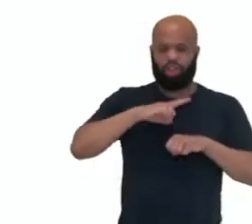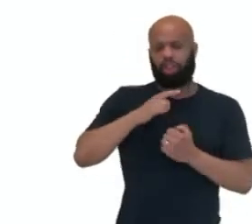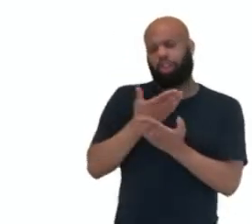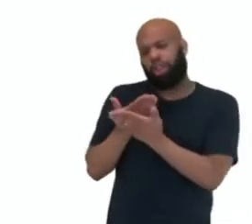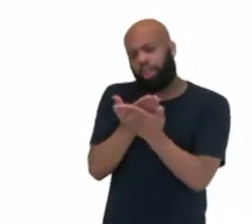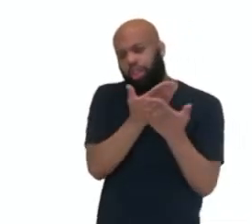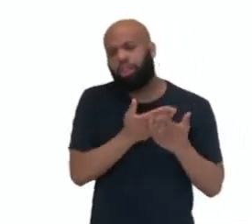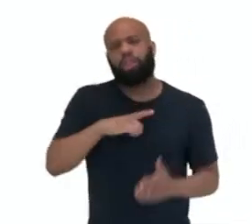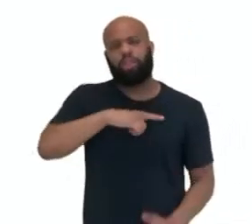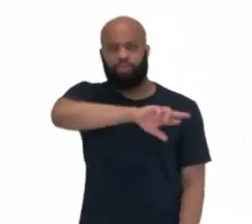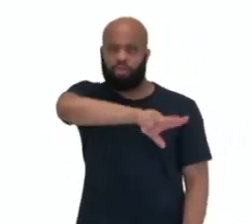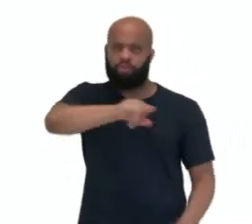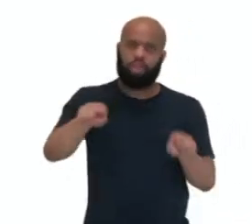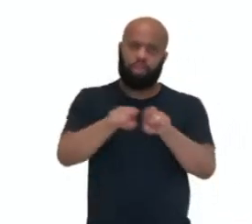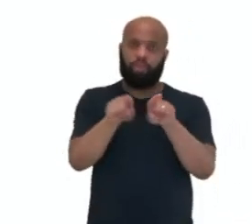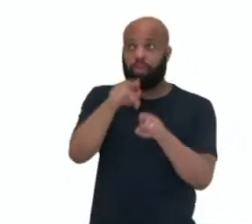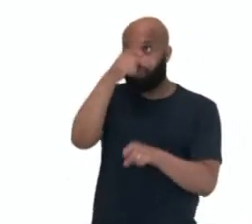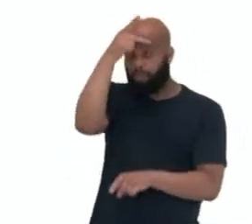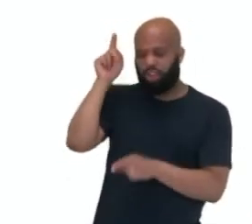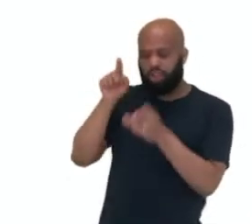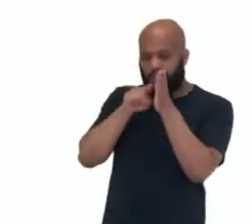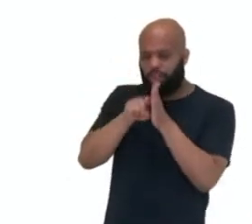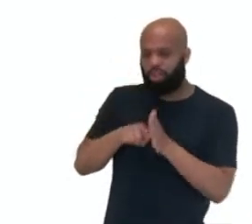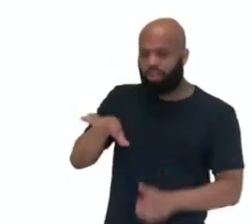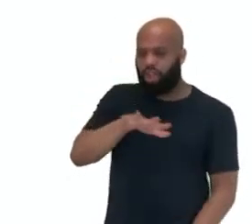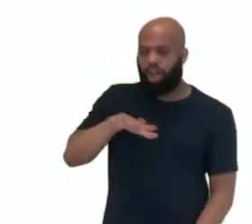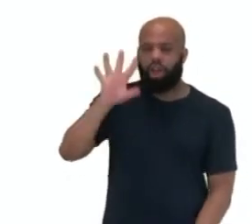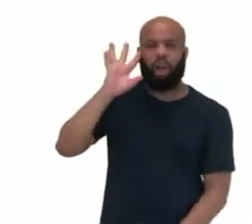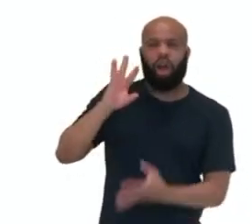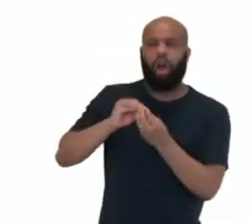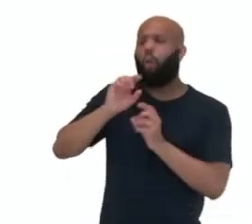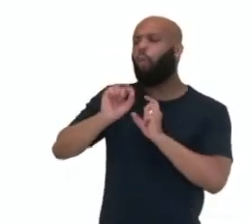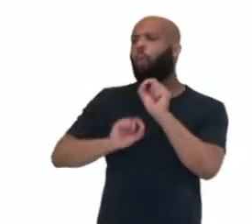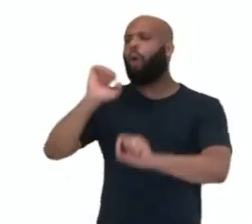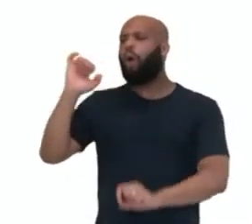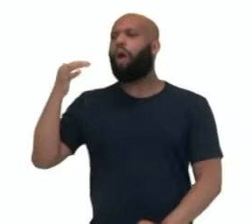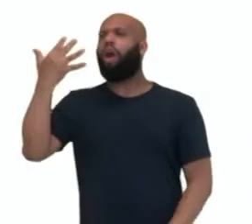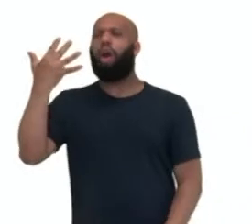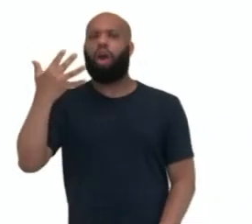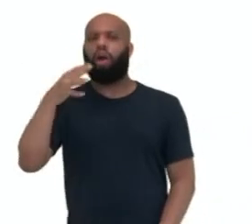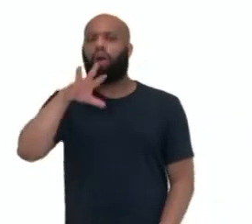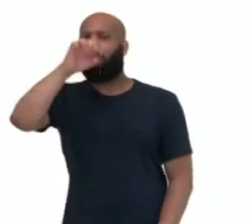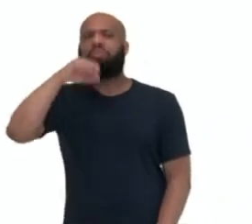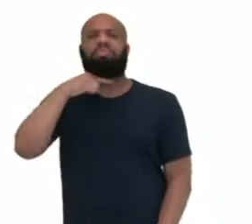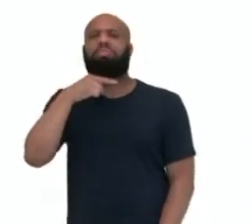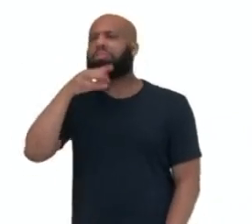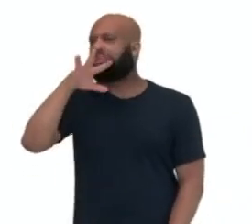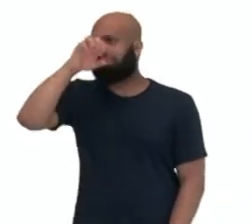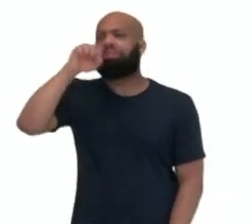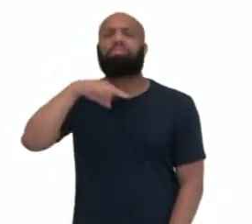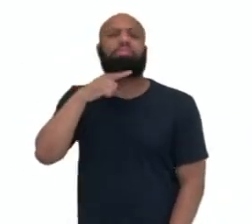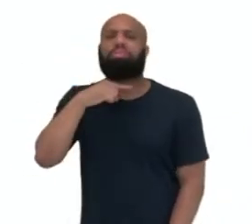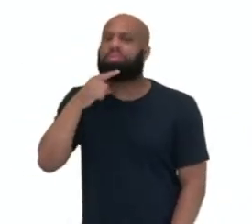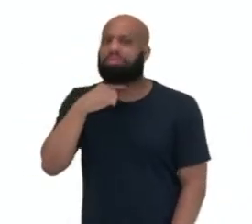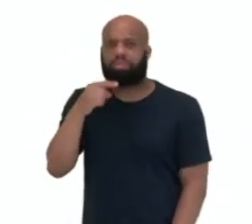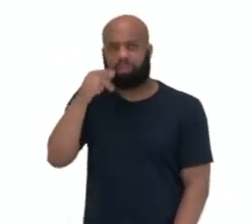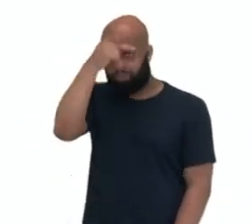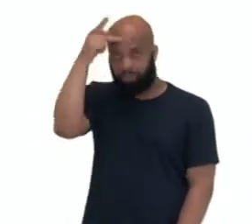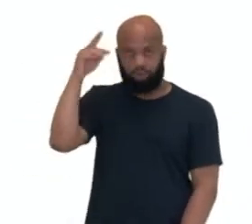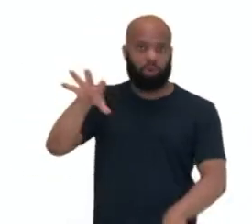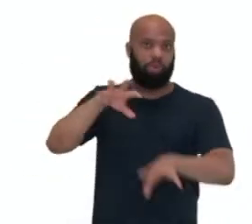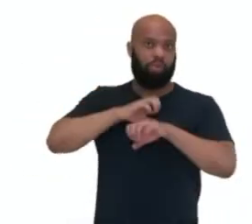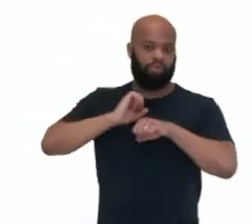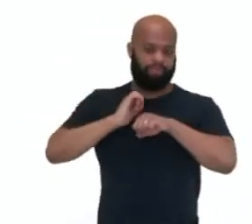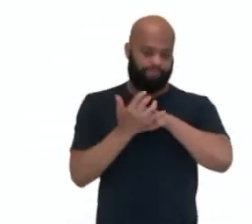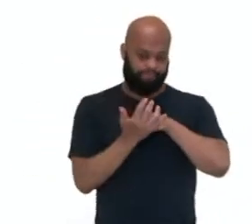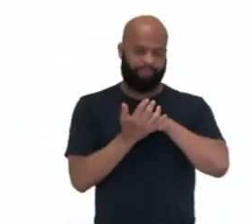feitos, especialistas parecem ter entendido o que pode causar essa ausência de cheiros nas pessoas